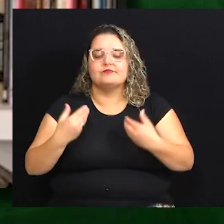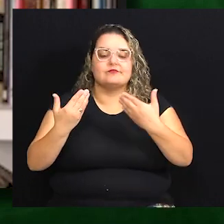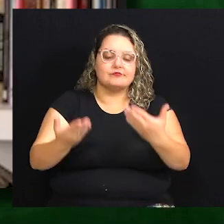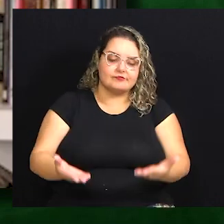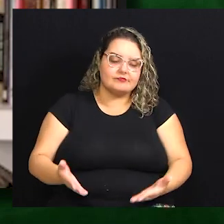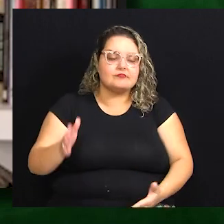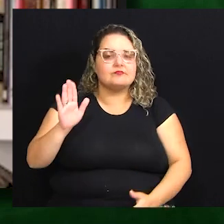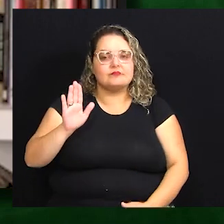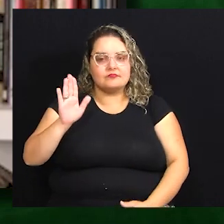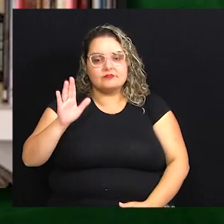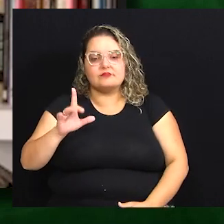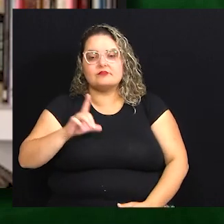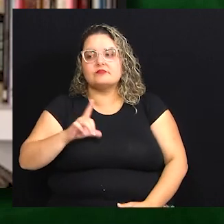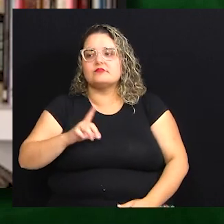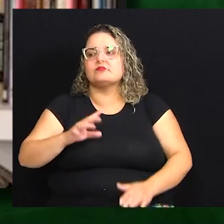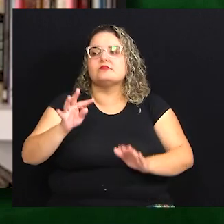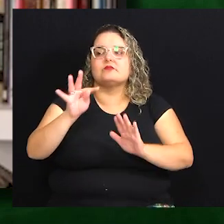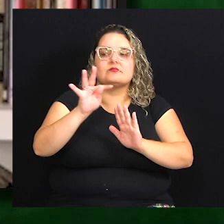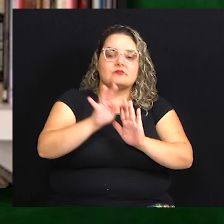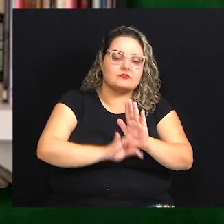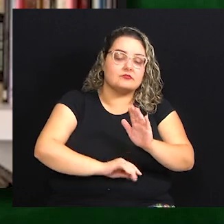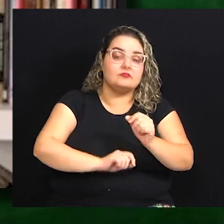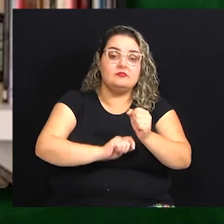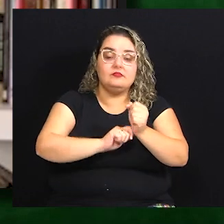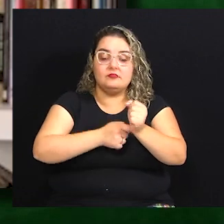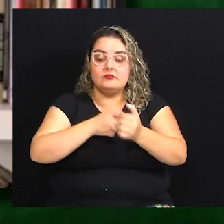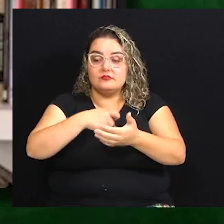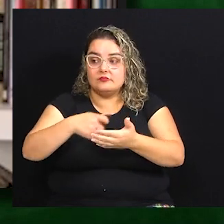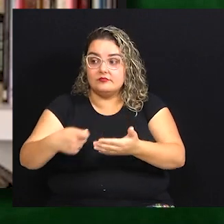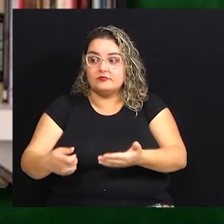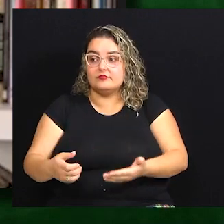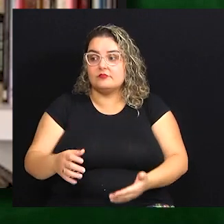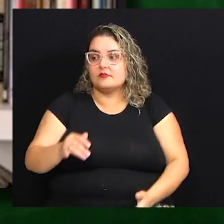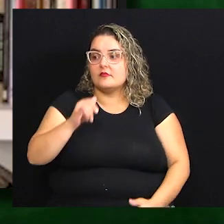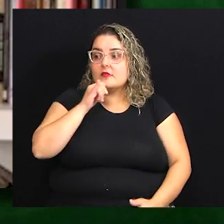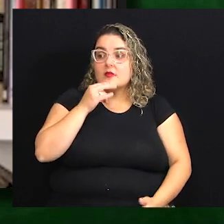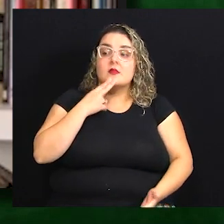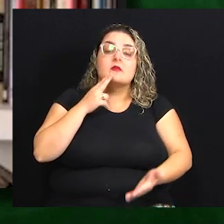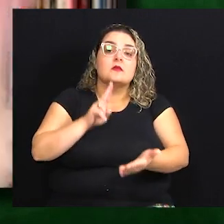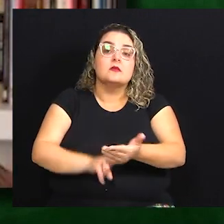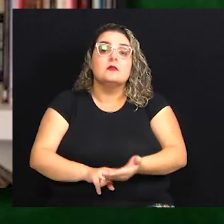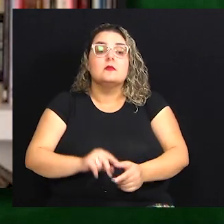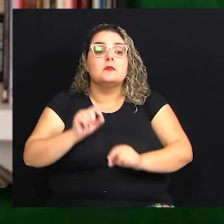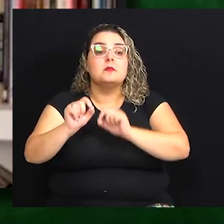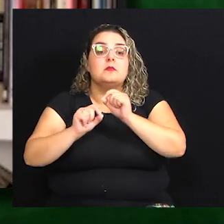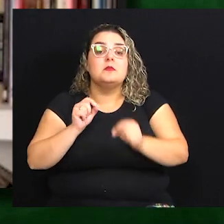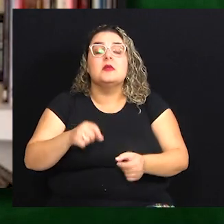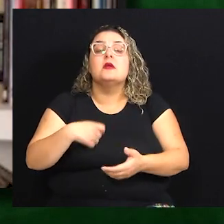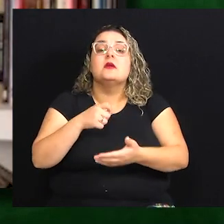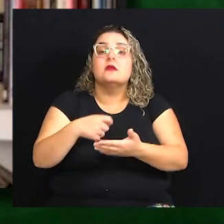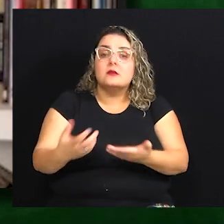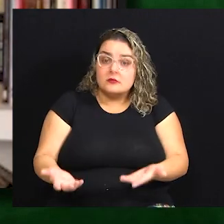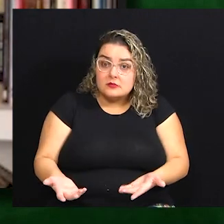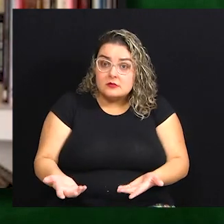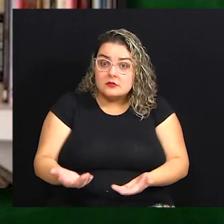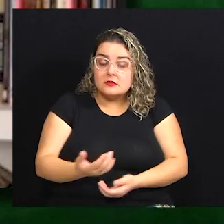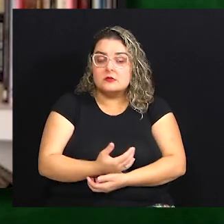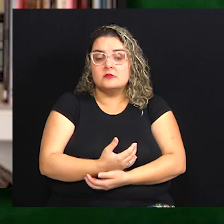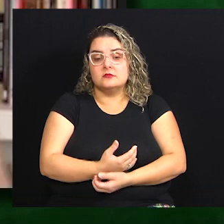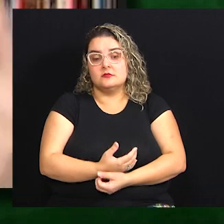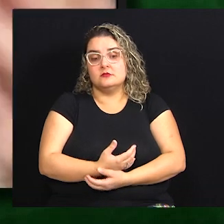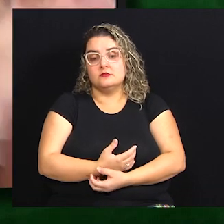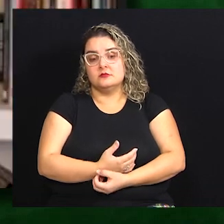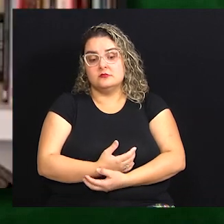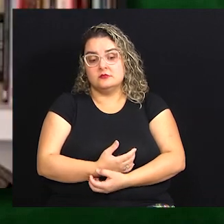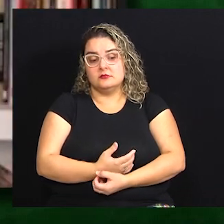para o candidato, já teve texto de diário. Então, você tem que saber, quando eu tenho, por exemplo, uma carta, eu tenho que saber para quem eu estou escrevendo. Estou escrevendo uma carta